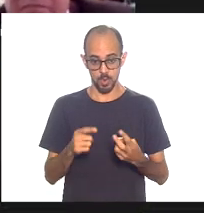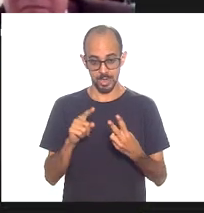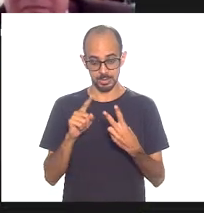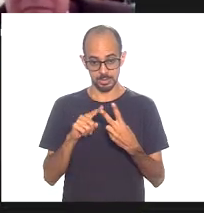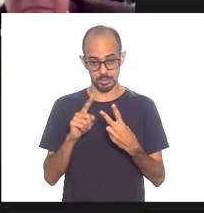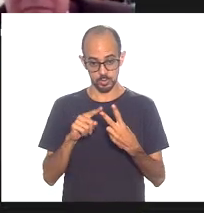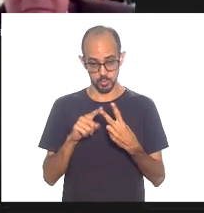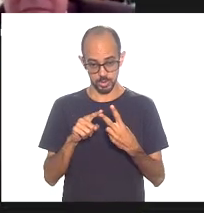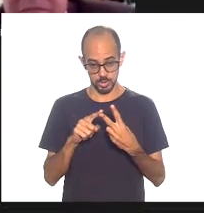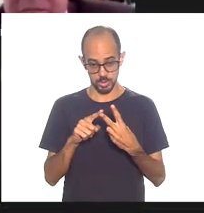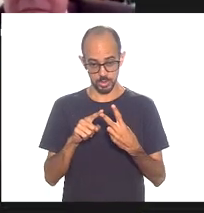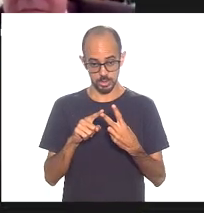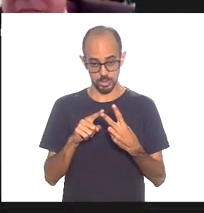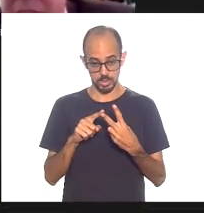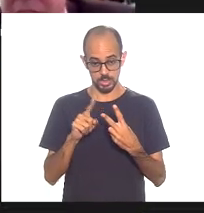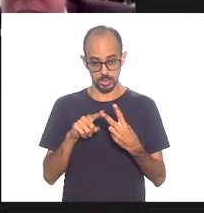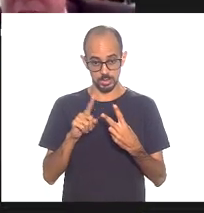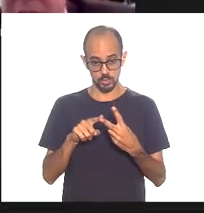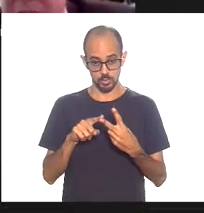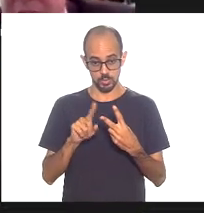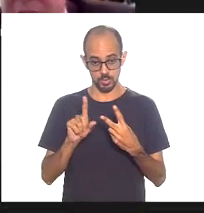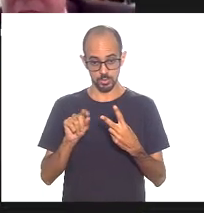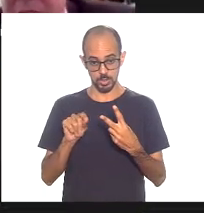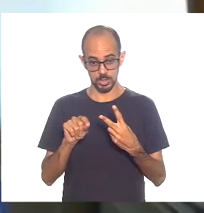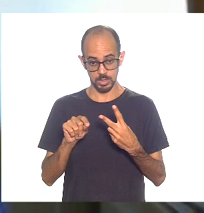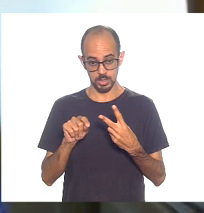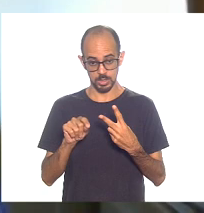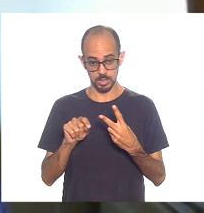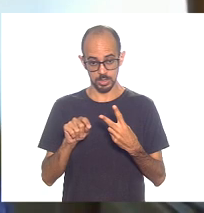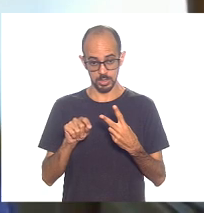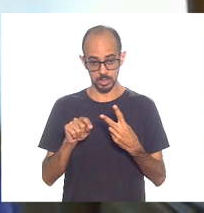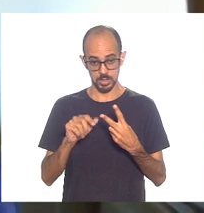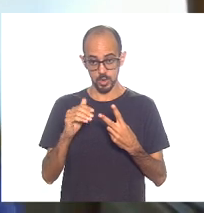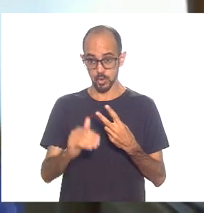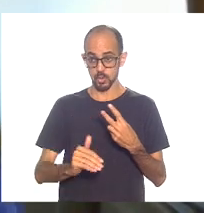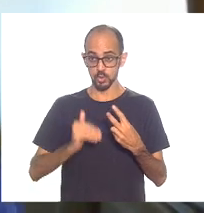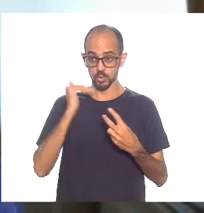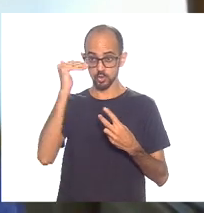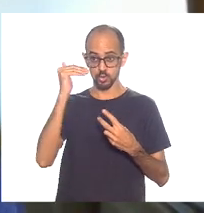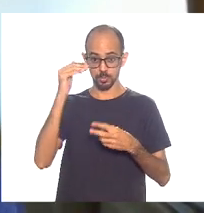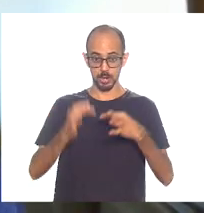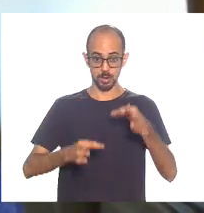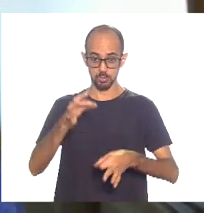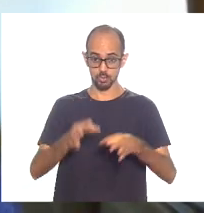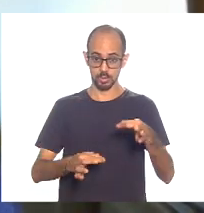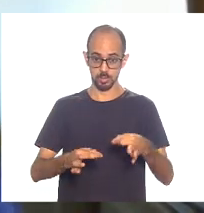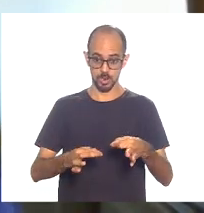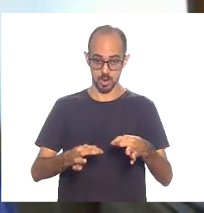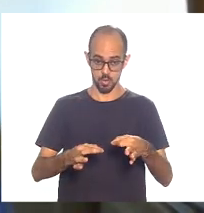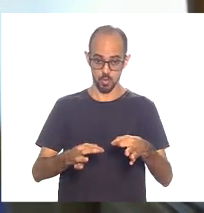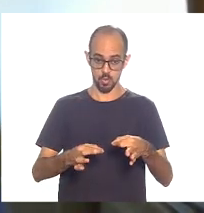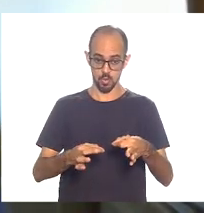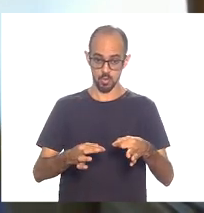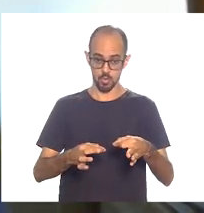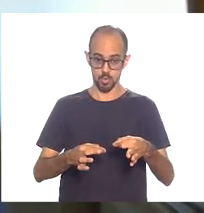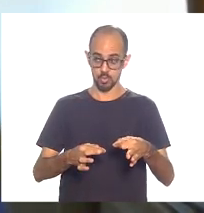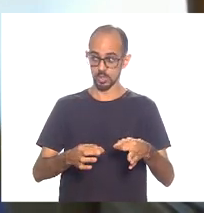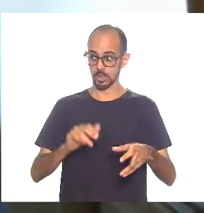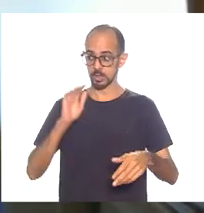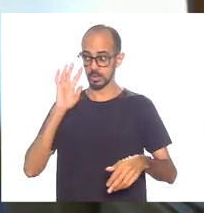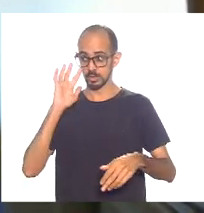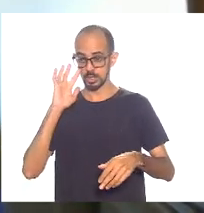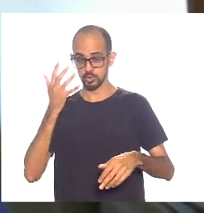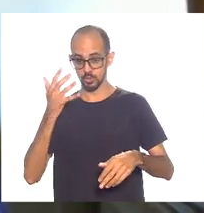questão de ordem. Olha, senhor presidente, o que o Supremo tem decidido são